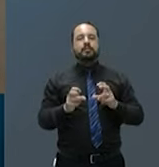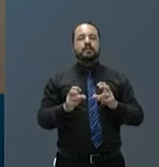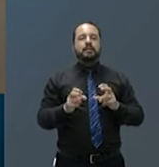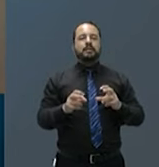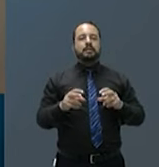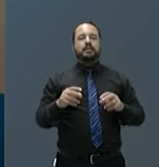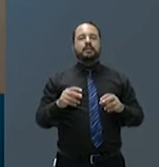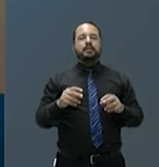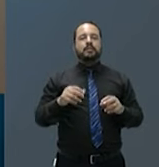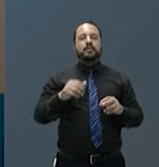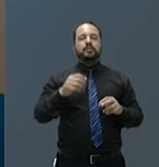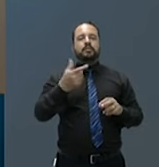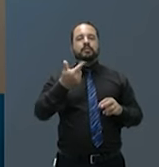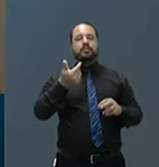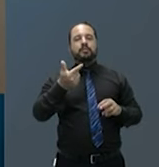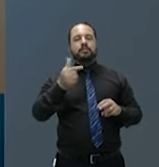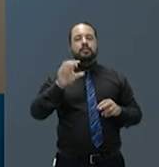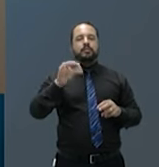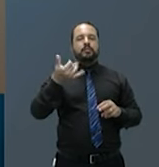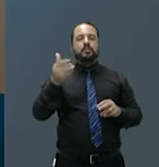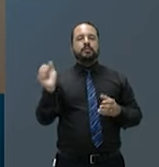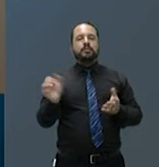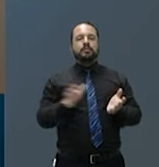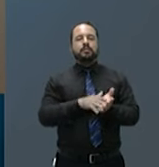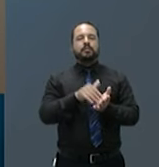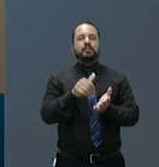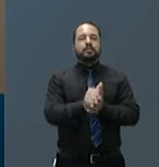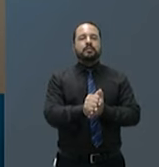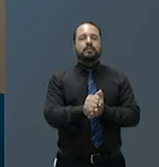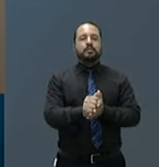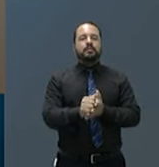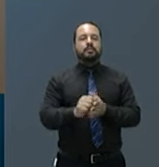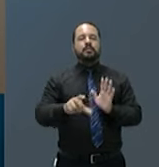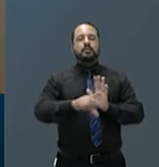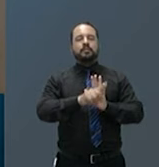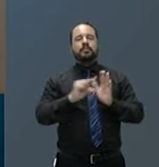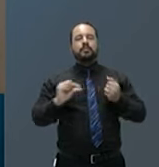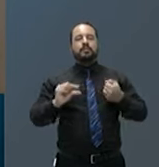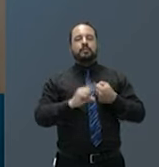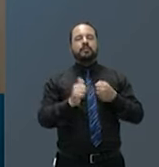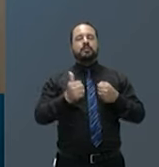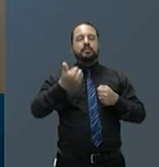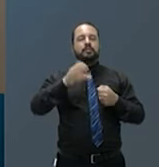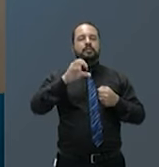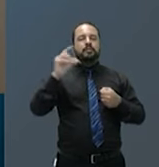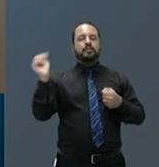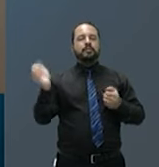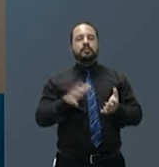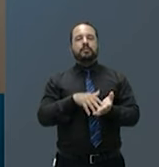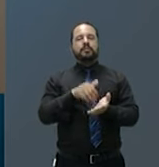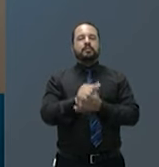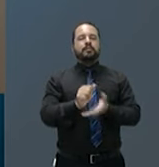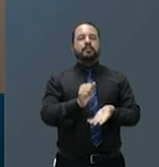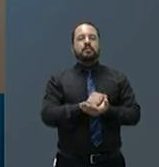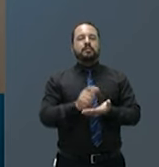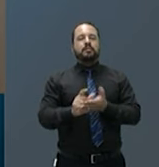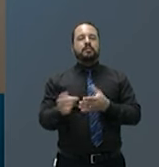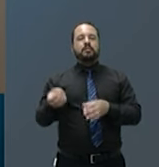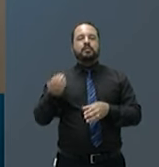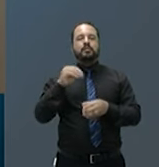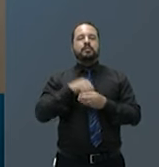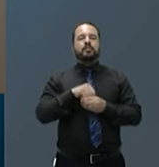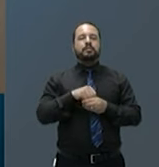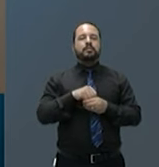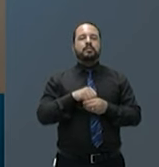Abre aspas, não se aplica a multa prevista no parágrafo 4º do artigo 1021 do CPC quando o agravo interno aponta as razões para indevida ou